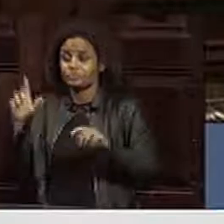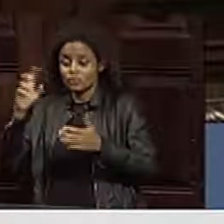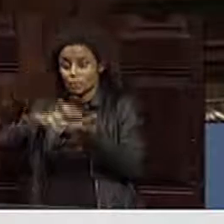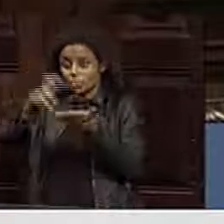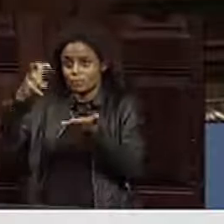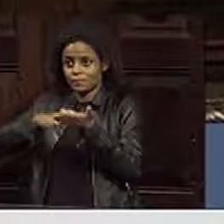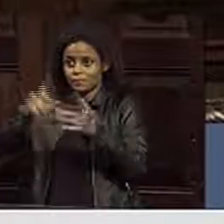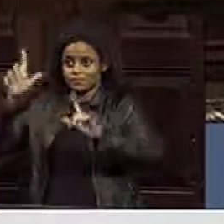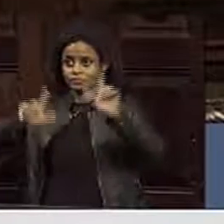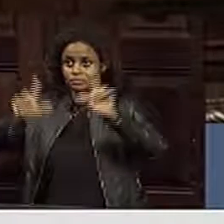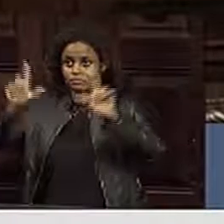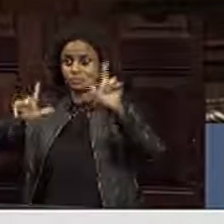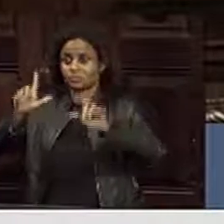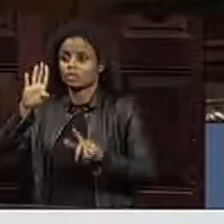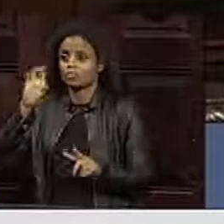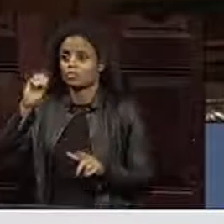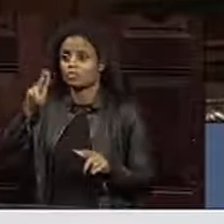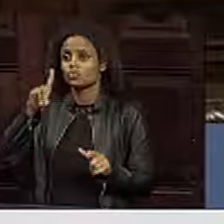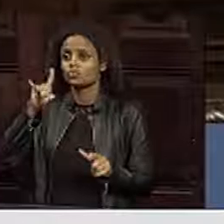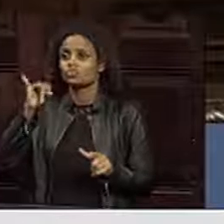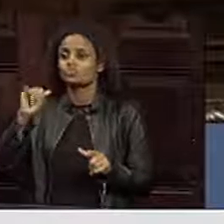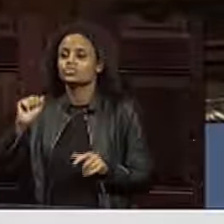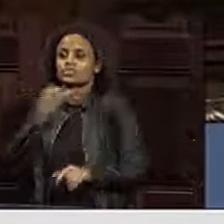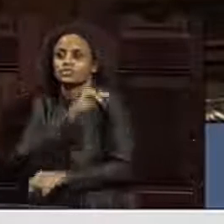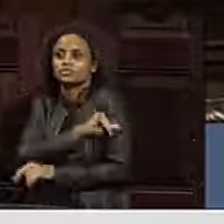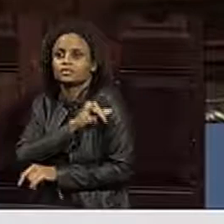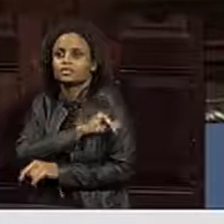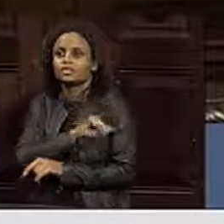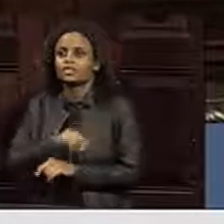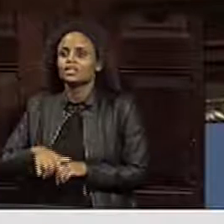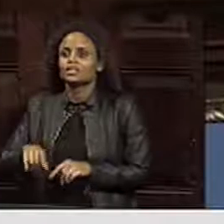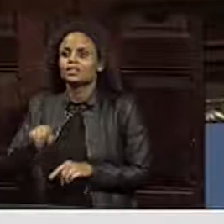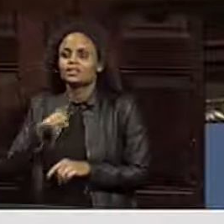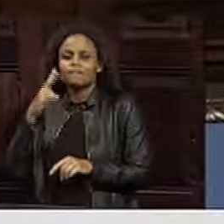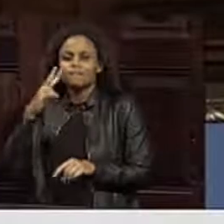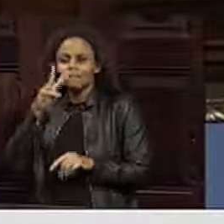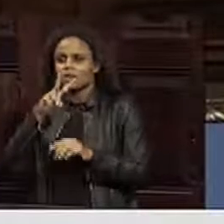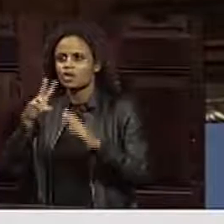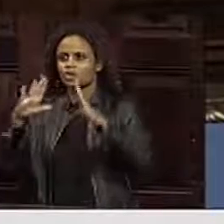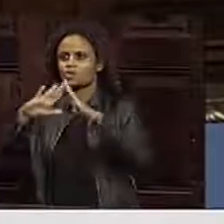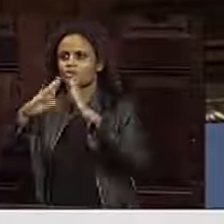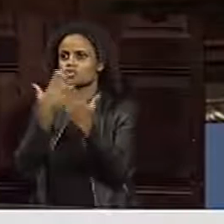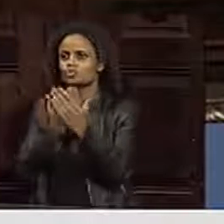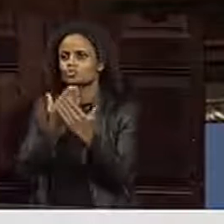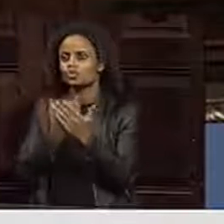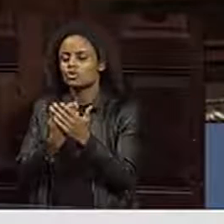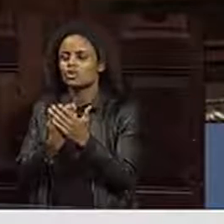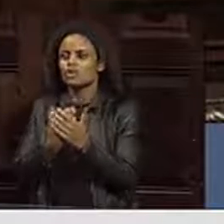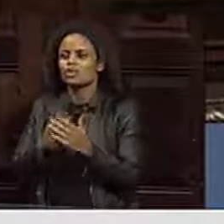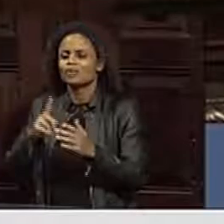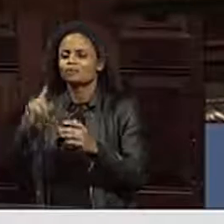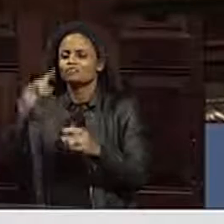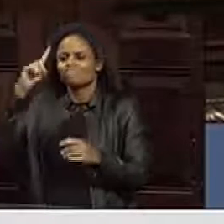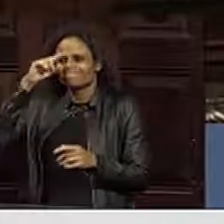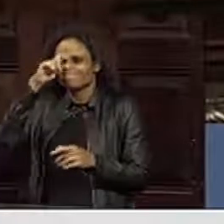Rio, a situação alarmante do CIEP 211.